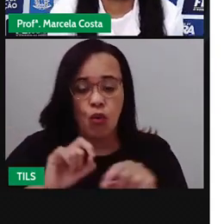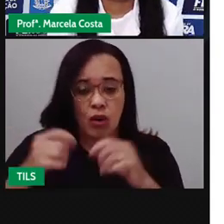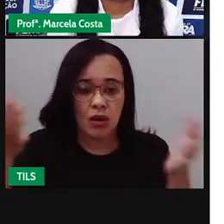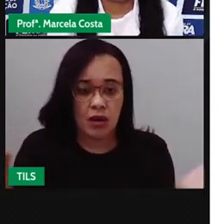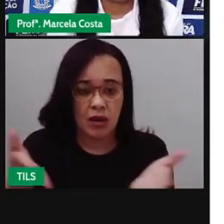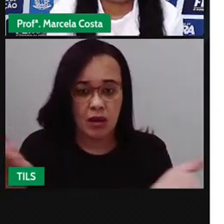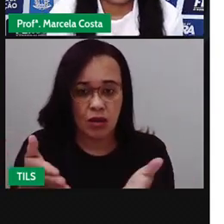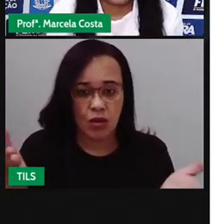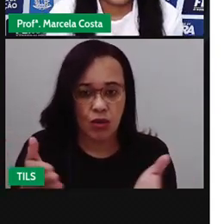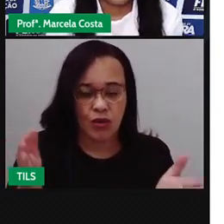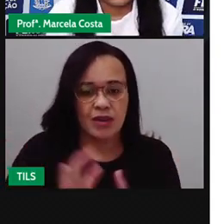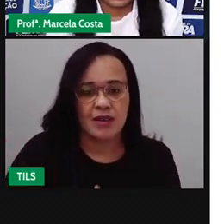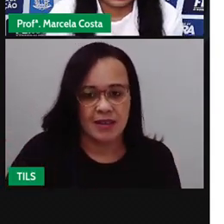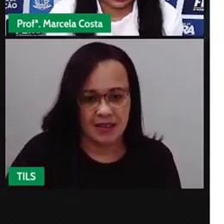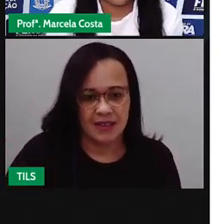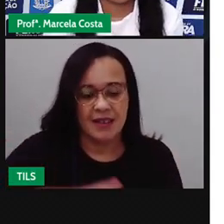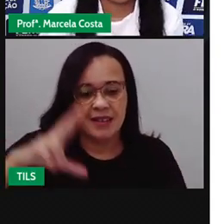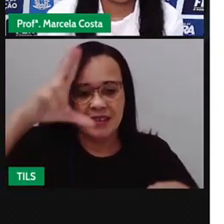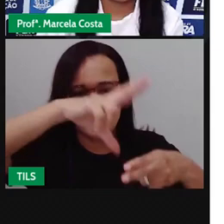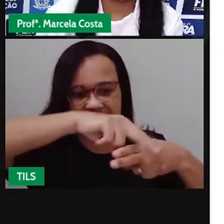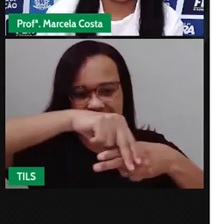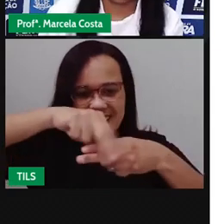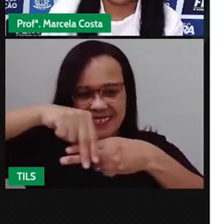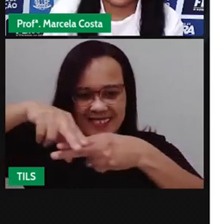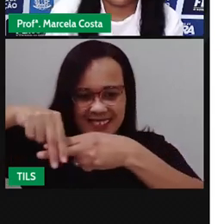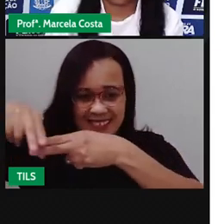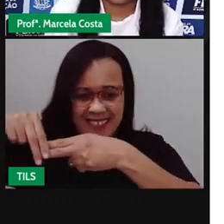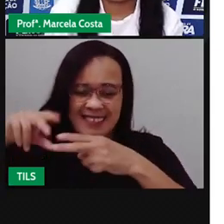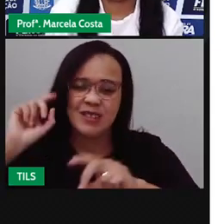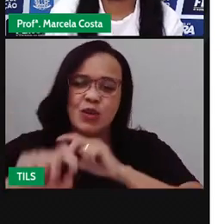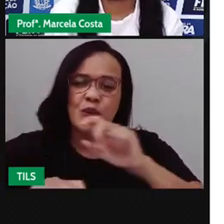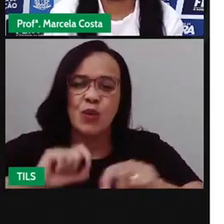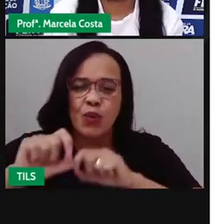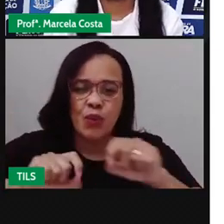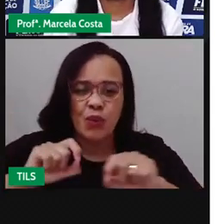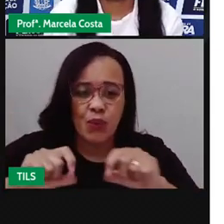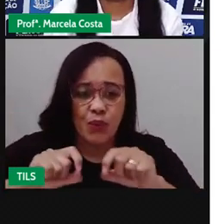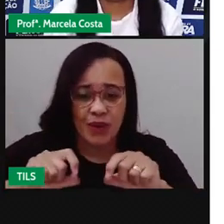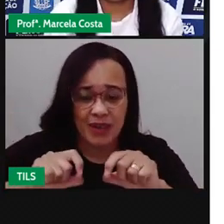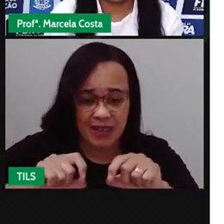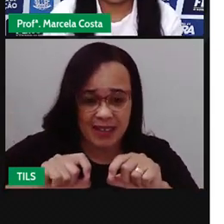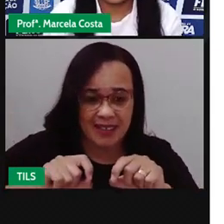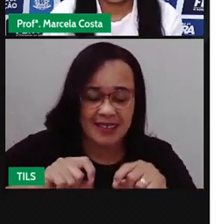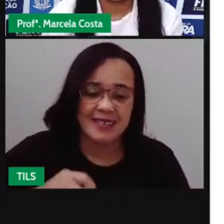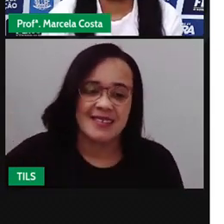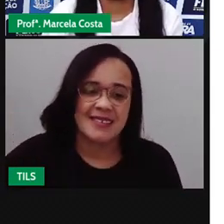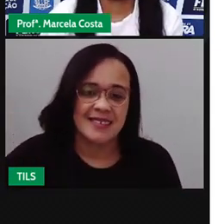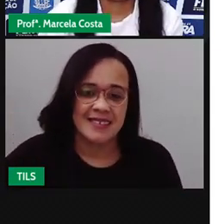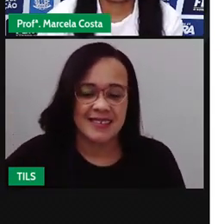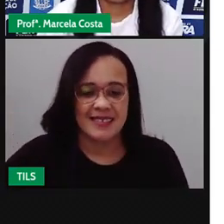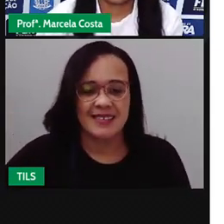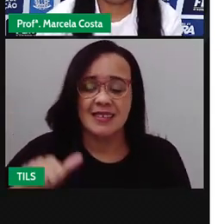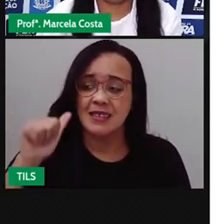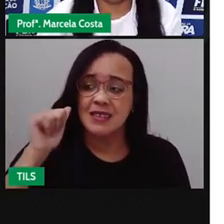que chama Princesa do Sertão. Esse cordel foi escrito por